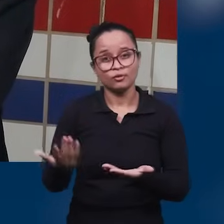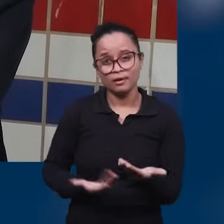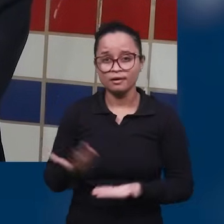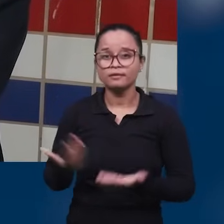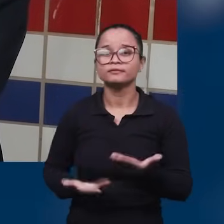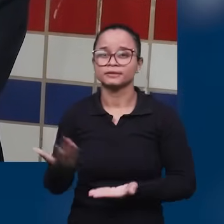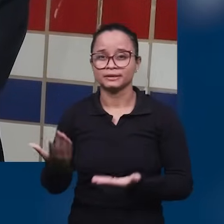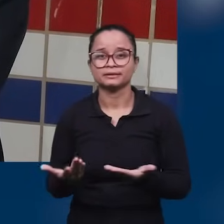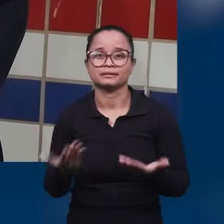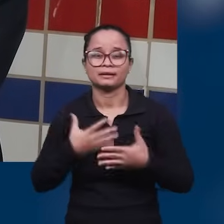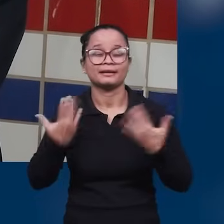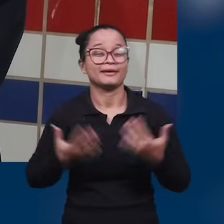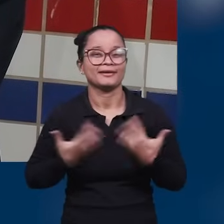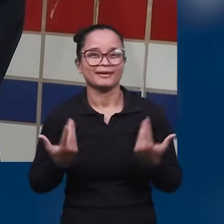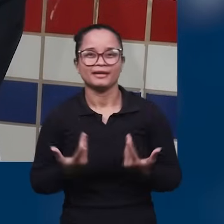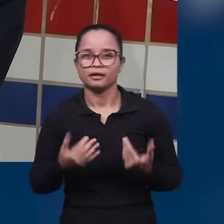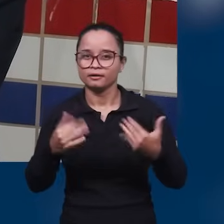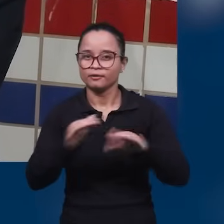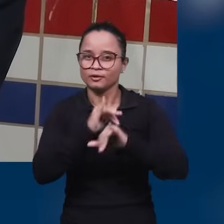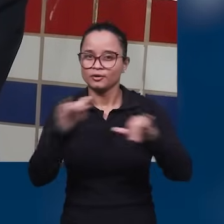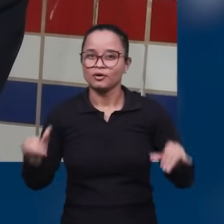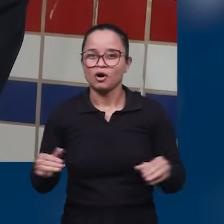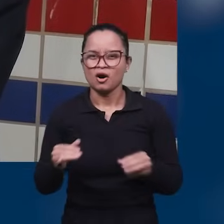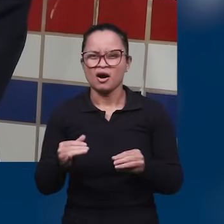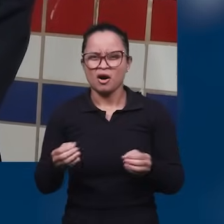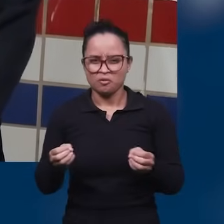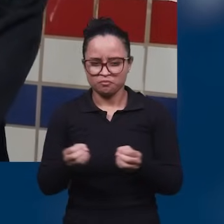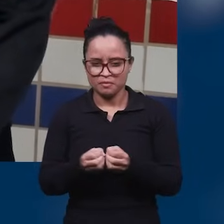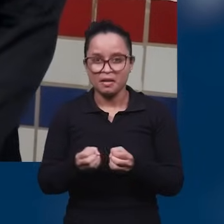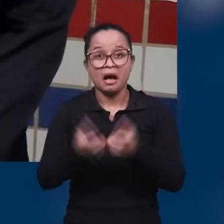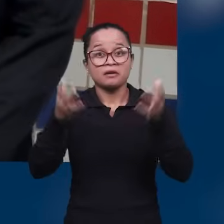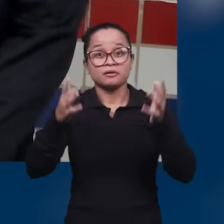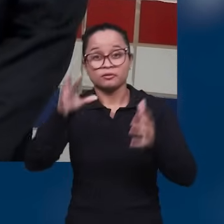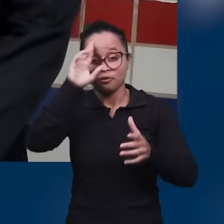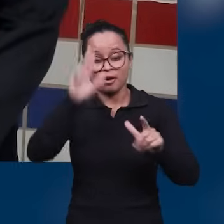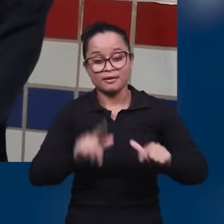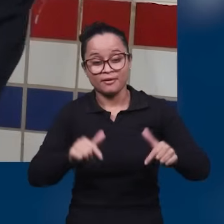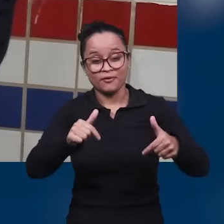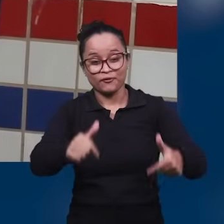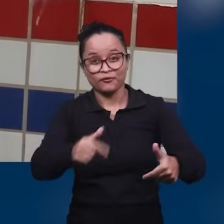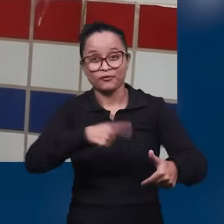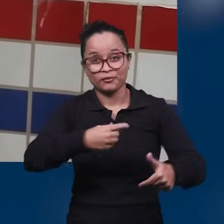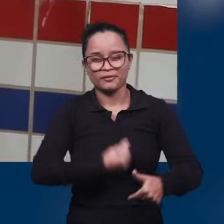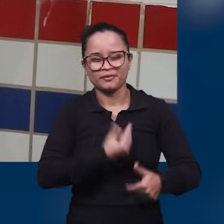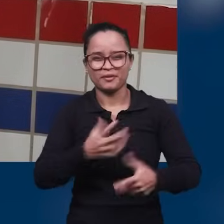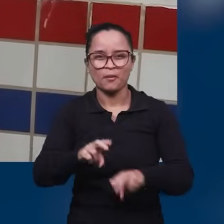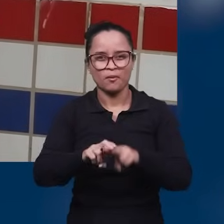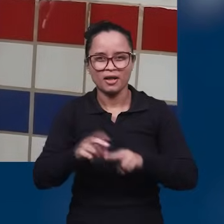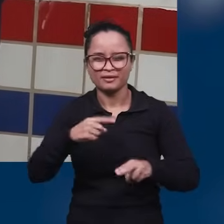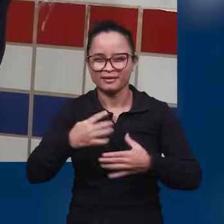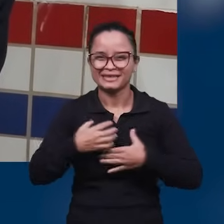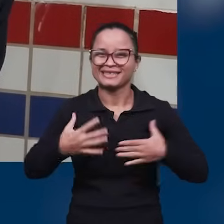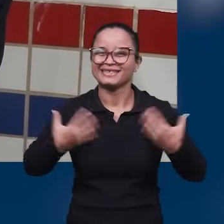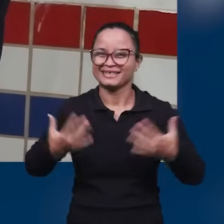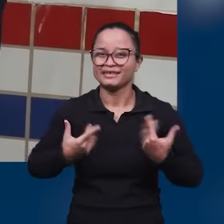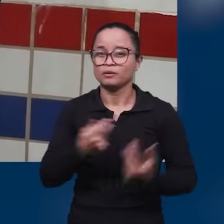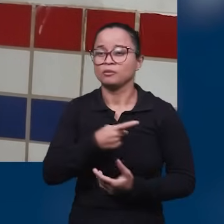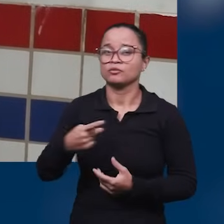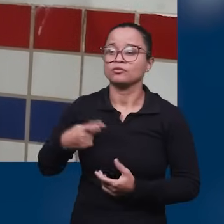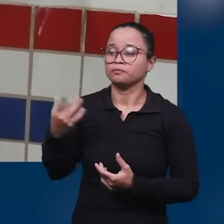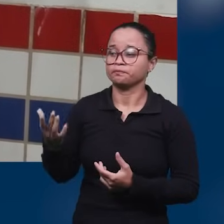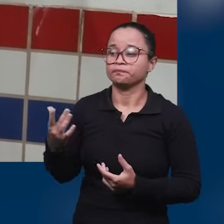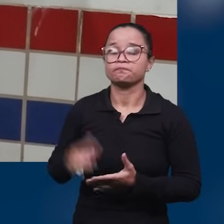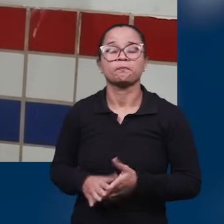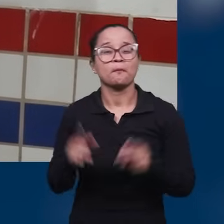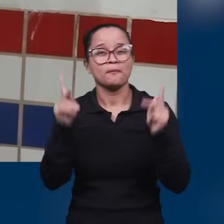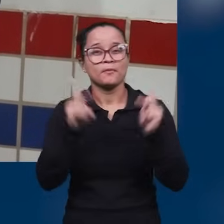tem feito por nós e por isso estamos alegres. Pastor Sérgio. Paz do Senhor a todos. É uma